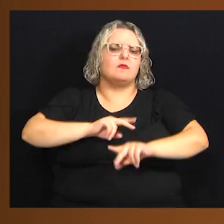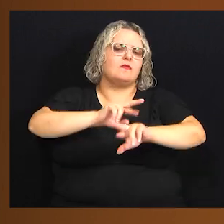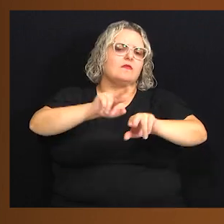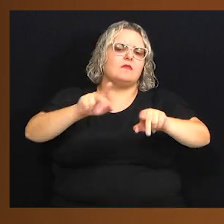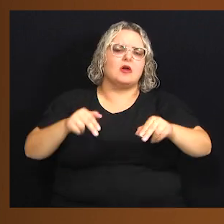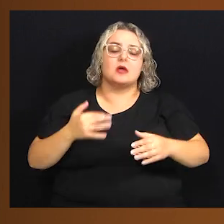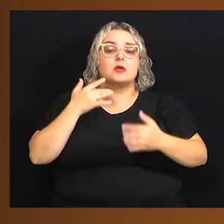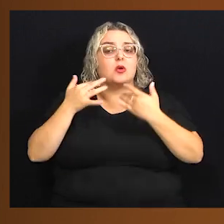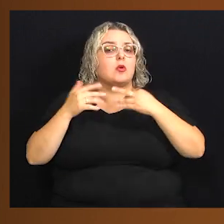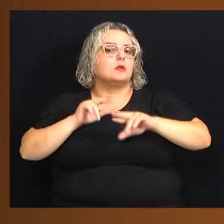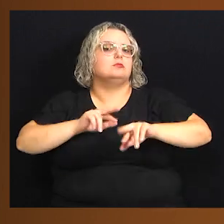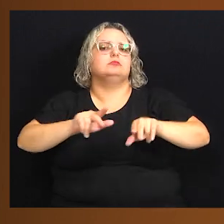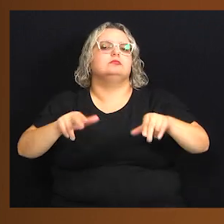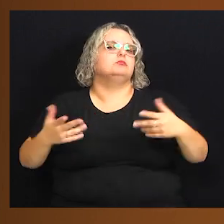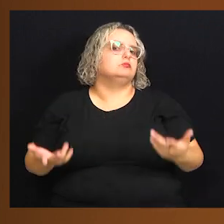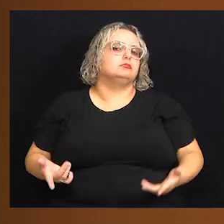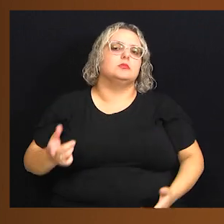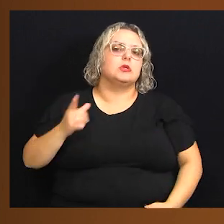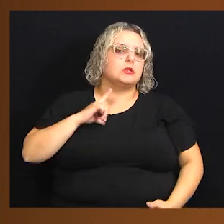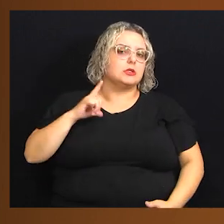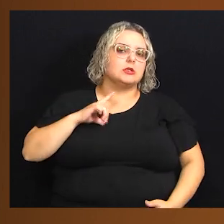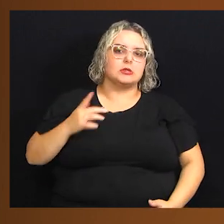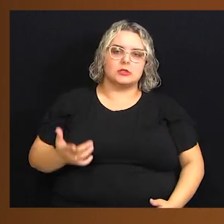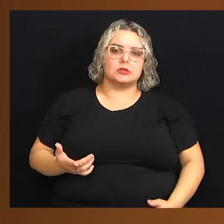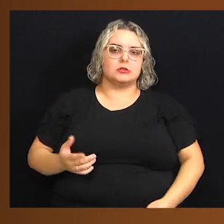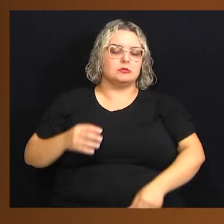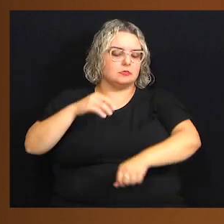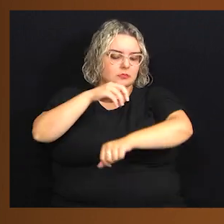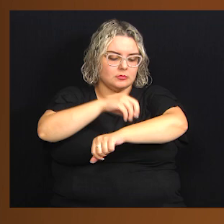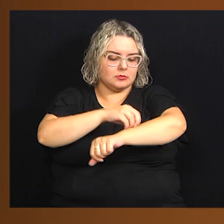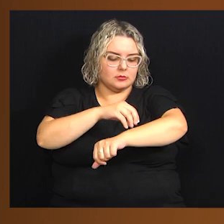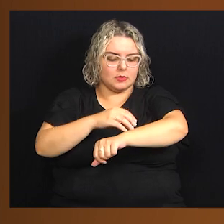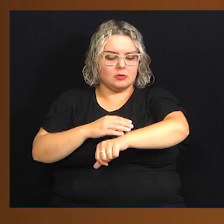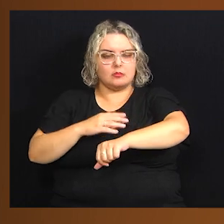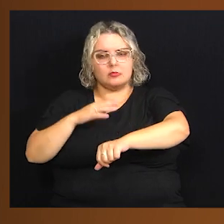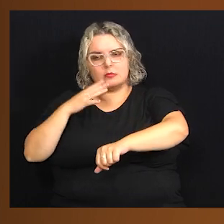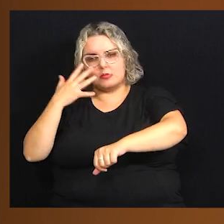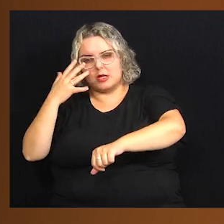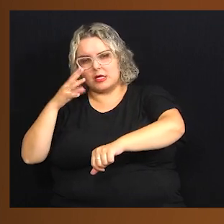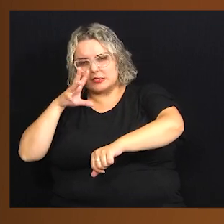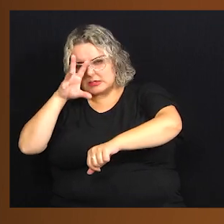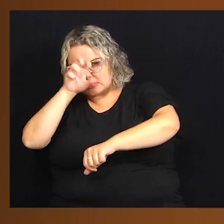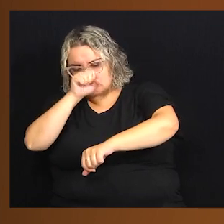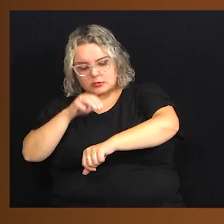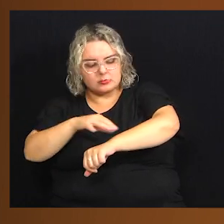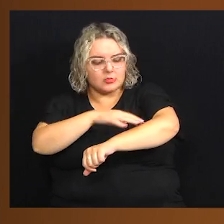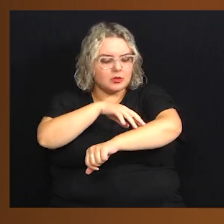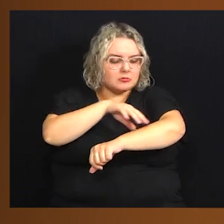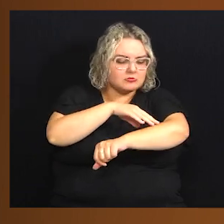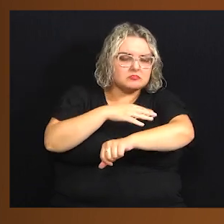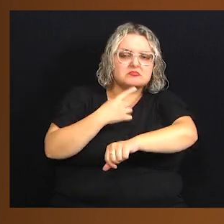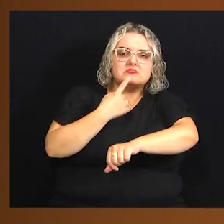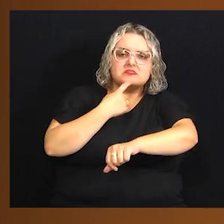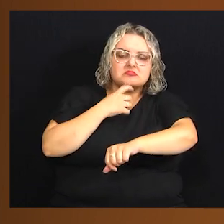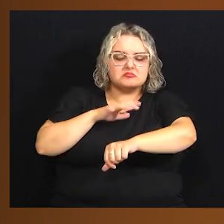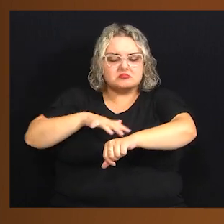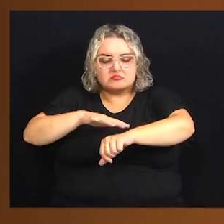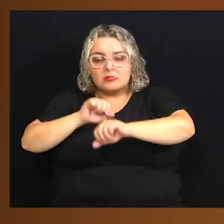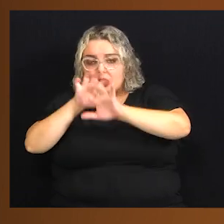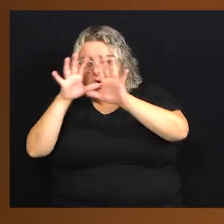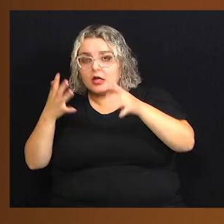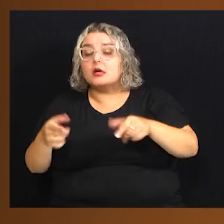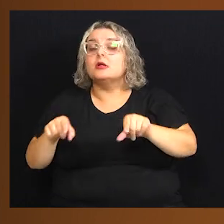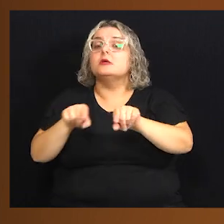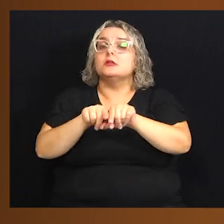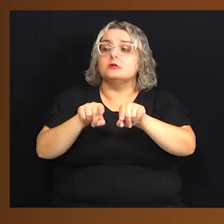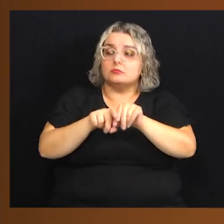têm várias cores diferentes, então que você tem na mesma lesão áreas mais escuras, áreas mais avermelhadas, áreas mais